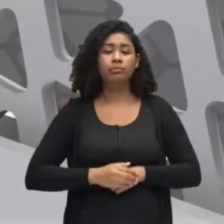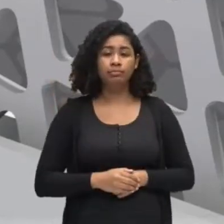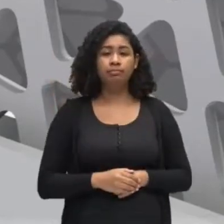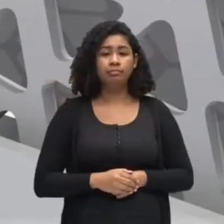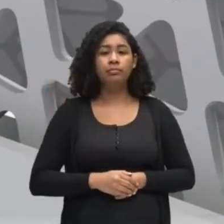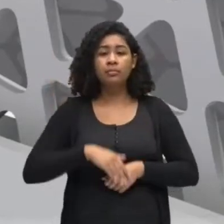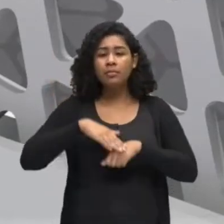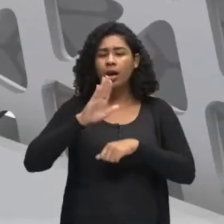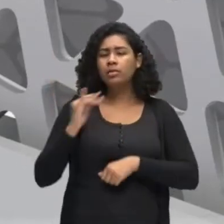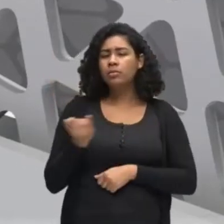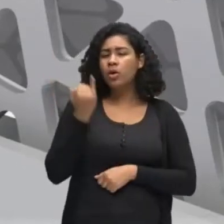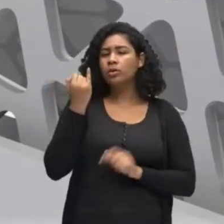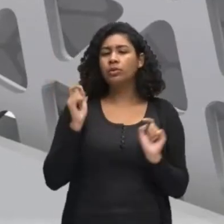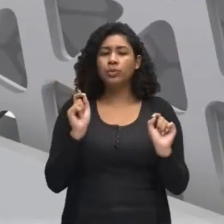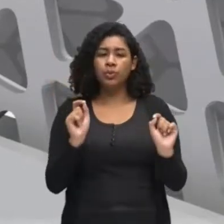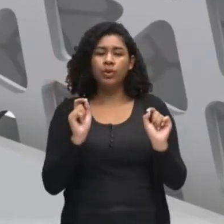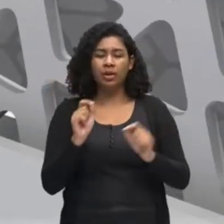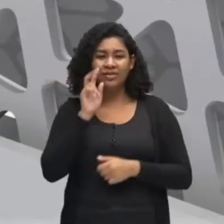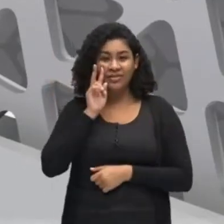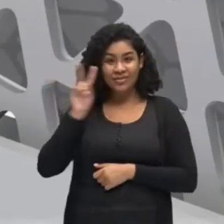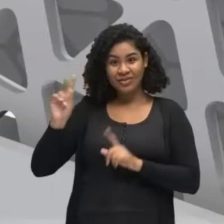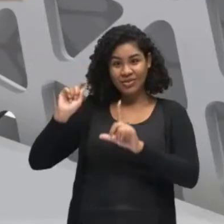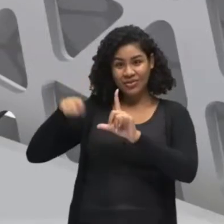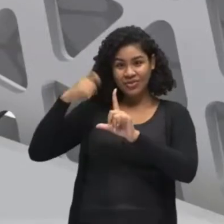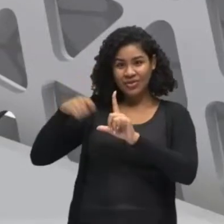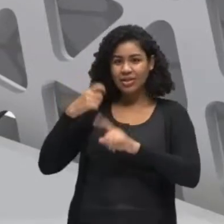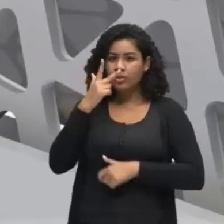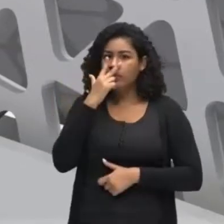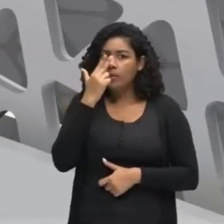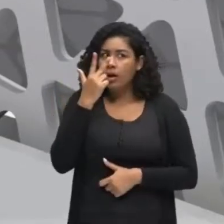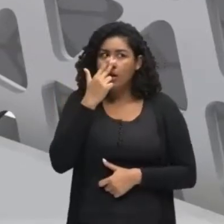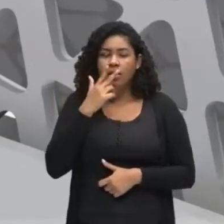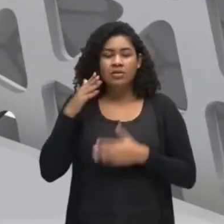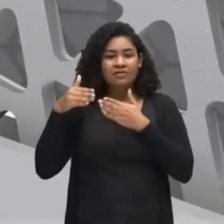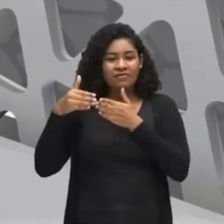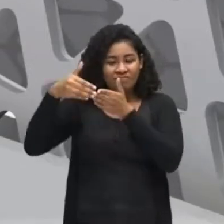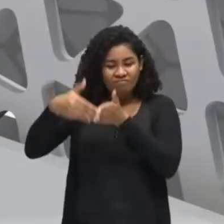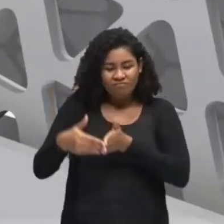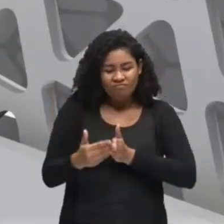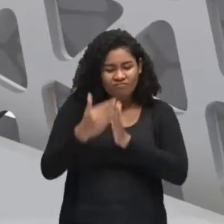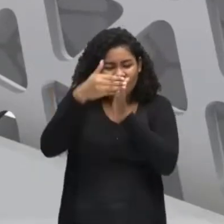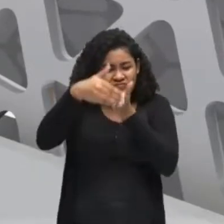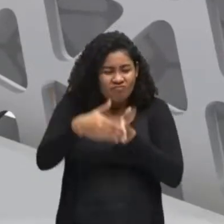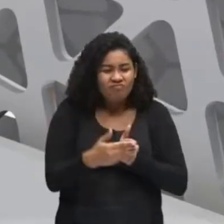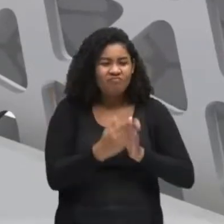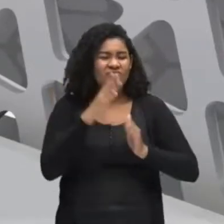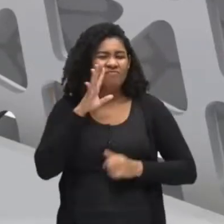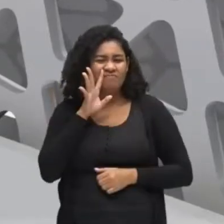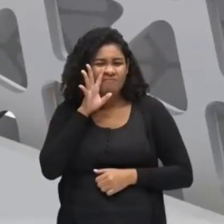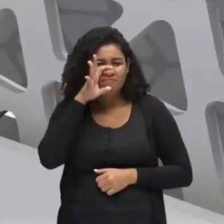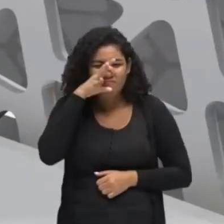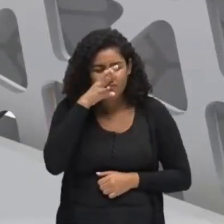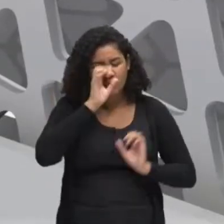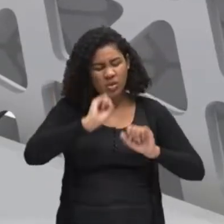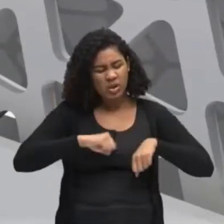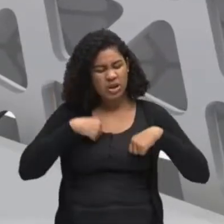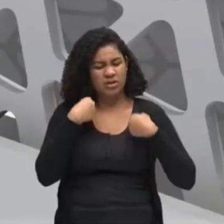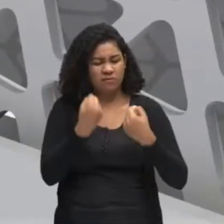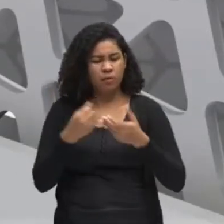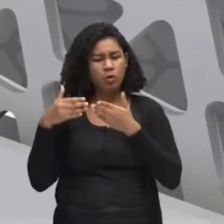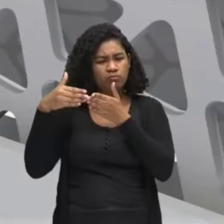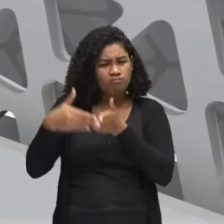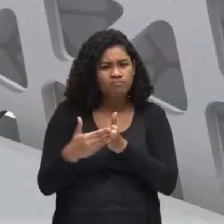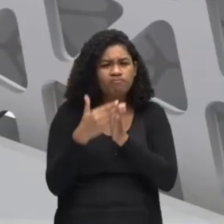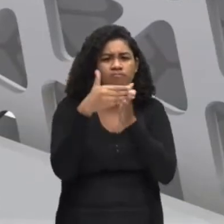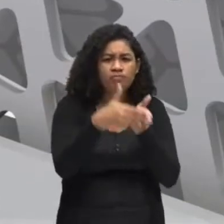é o quê? Vocês viram aí no vídeo a grandiosidade da viagem, a forma como ele foi mesmo, vamos desbravar isso aqui?